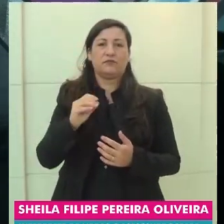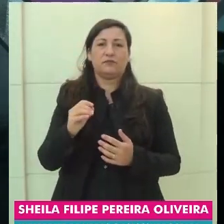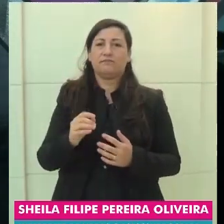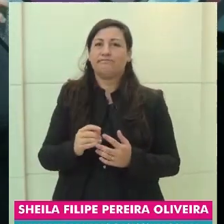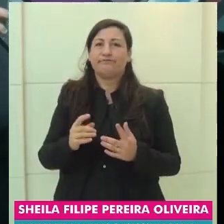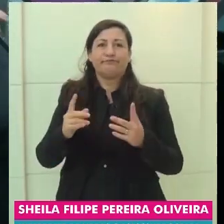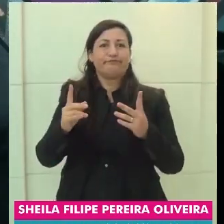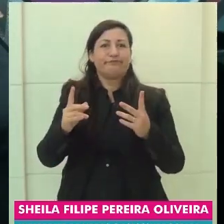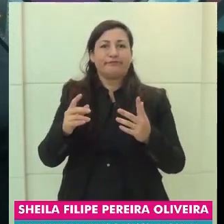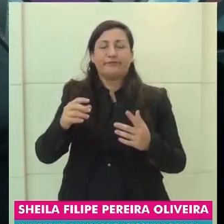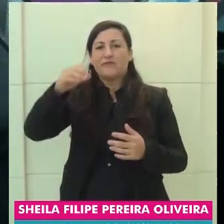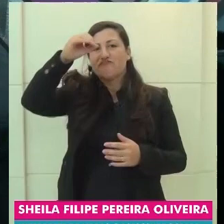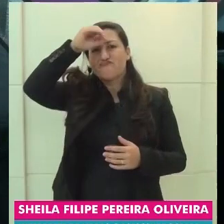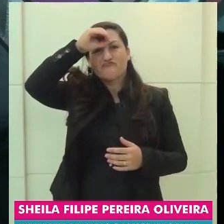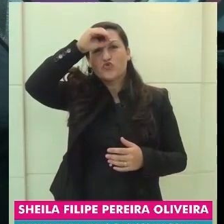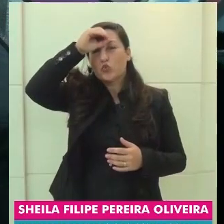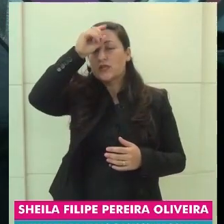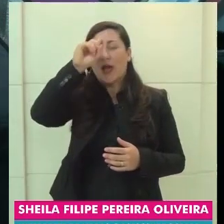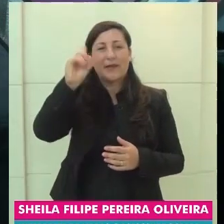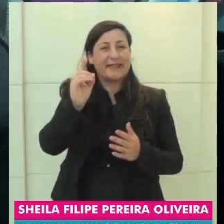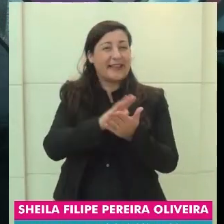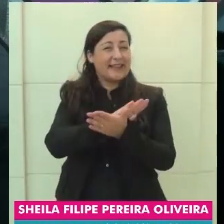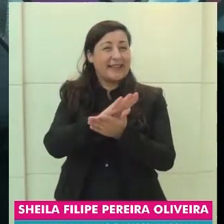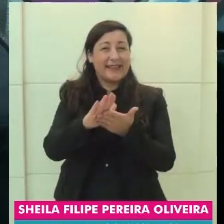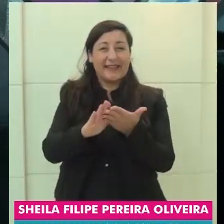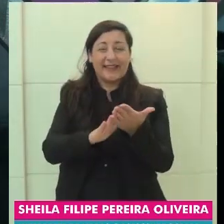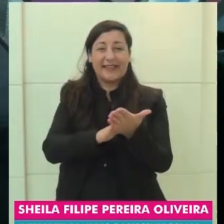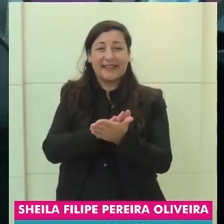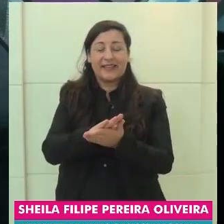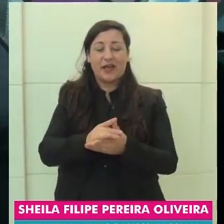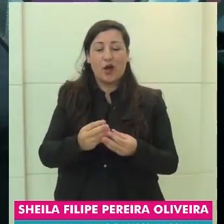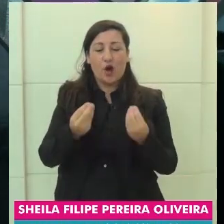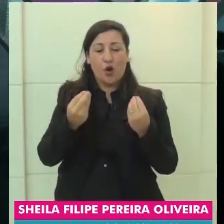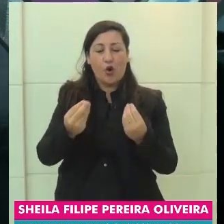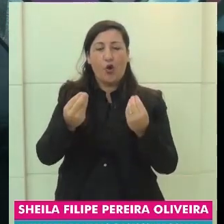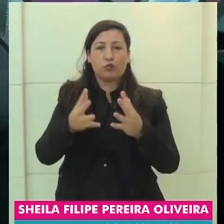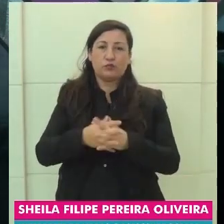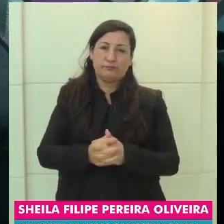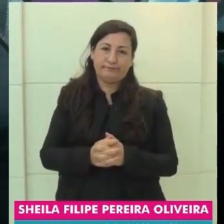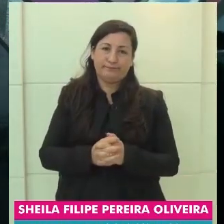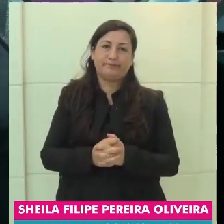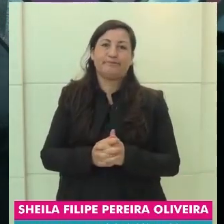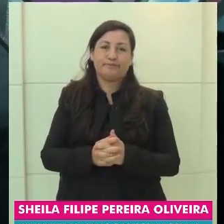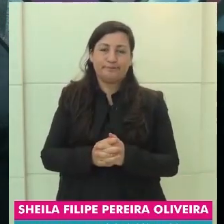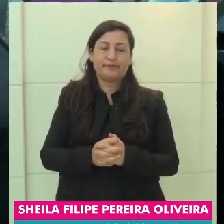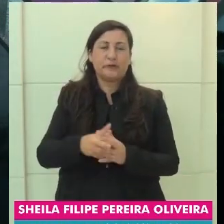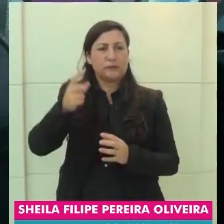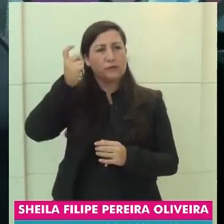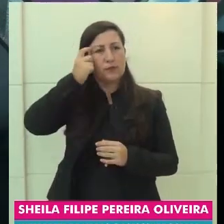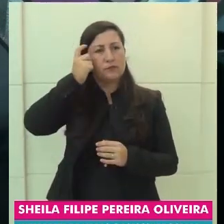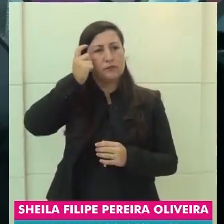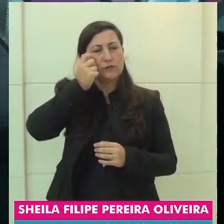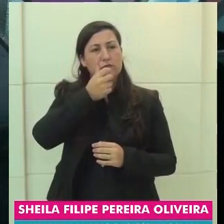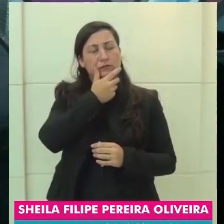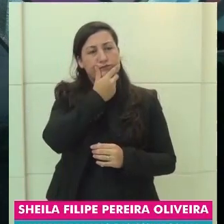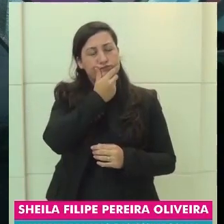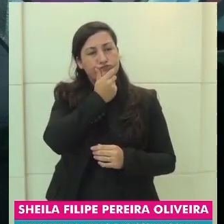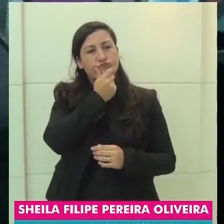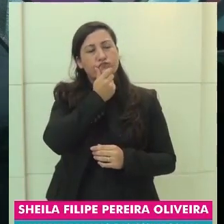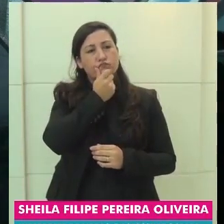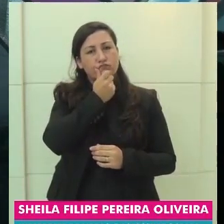analfabetos em Libras, né? Então, eu fiquei pensando assim,